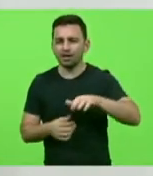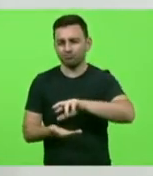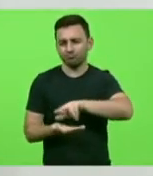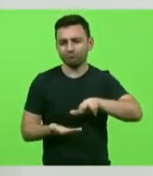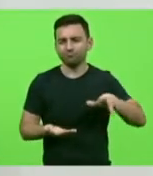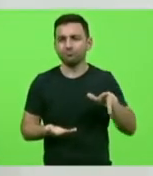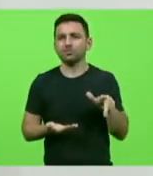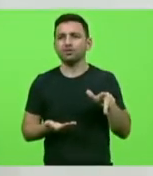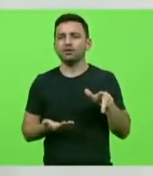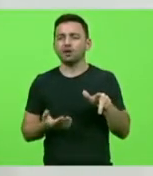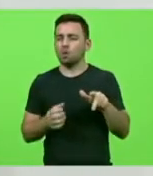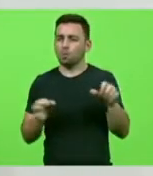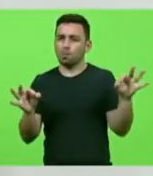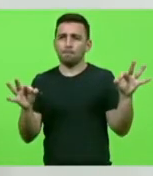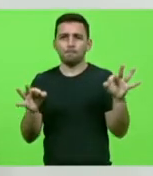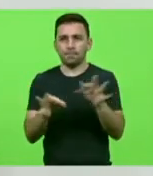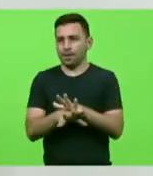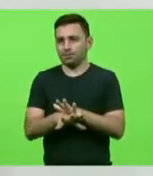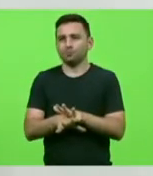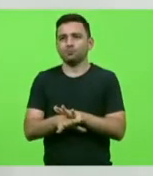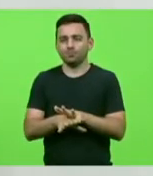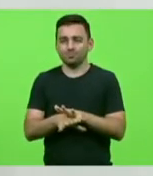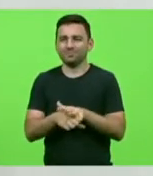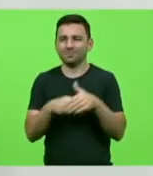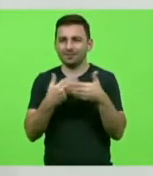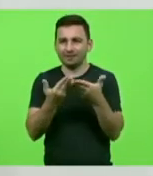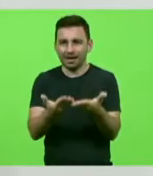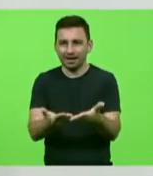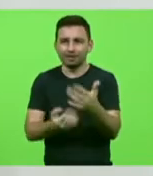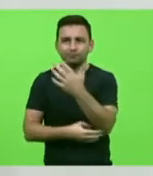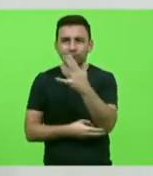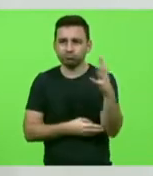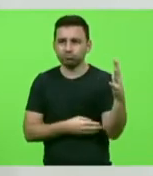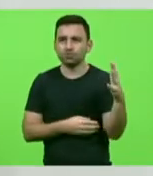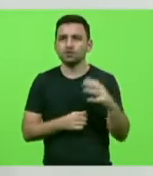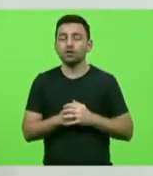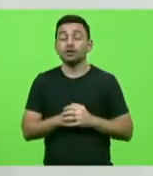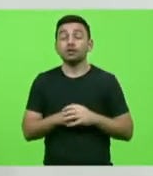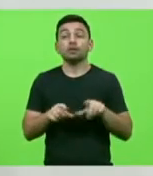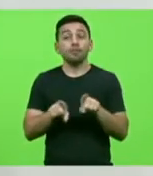um parque completo e ainda com uma grande possibilidade que já está